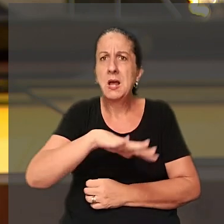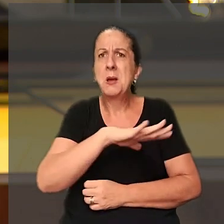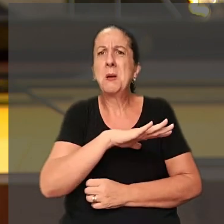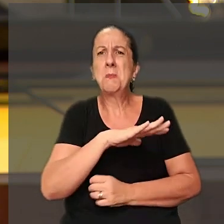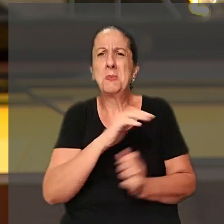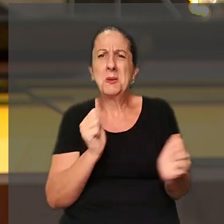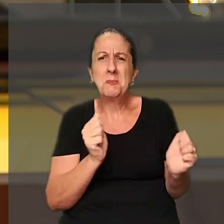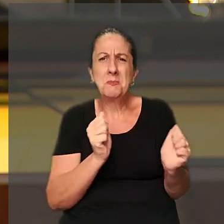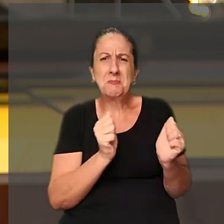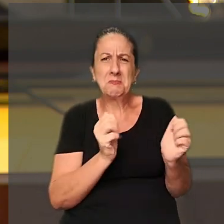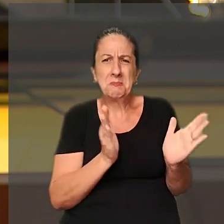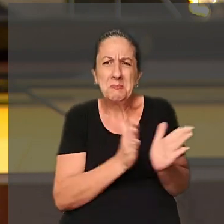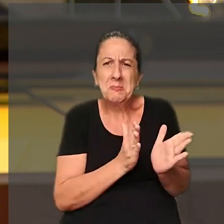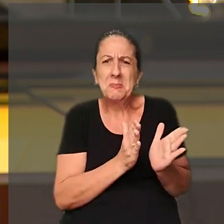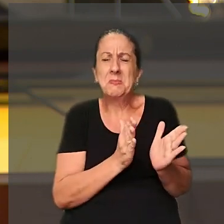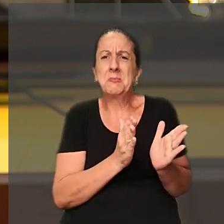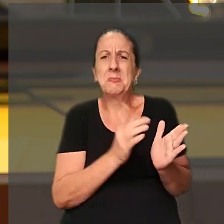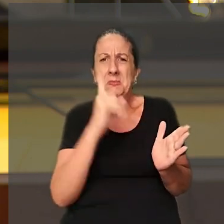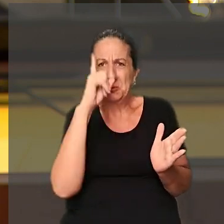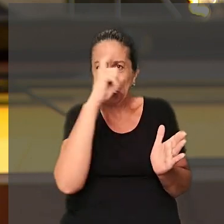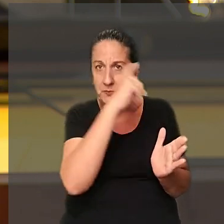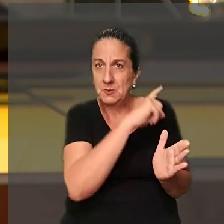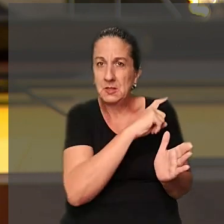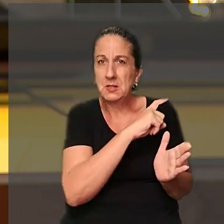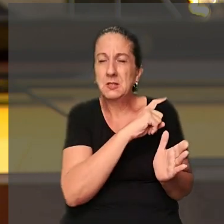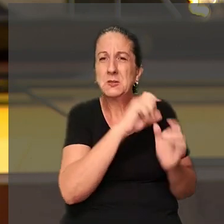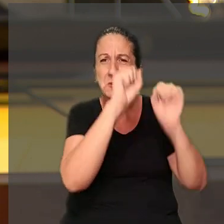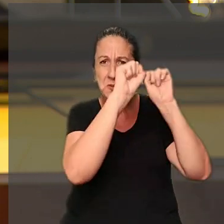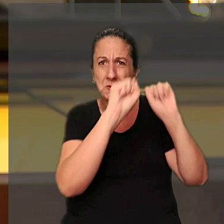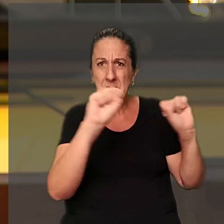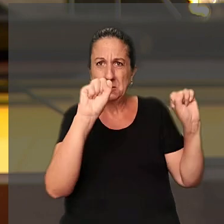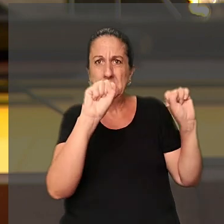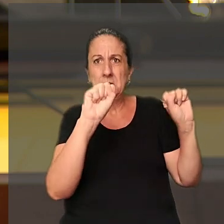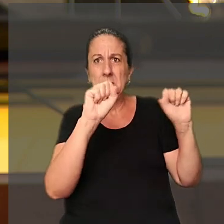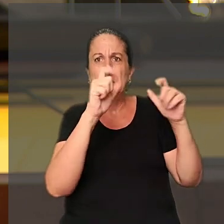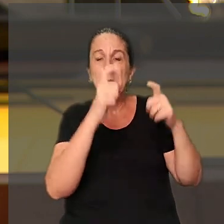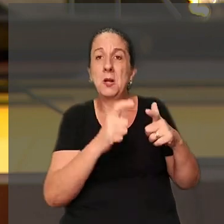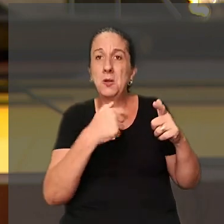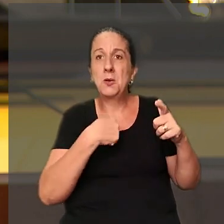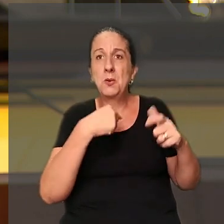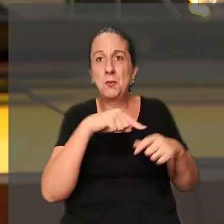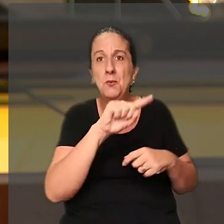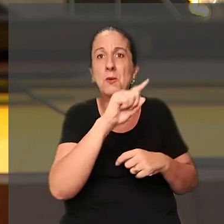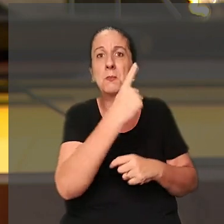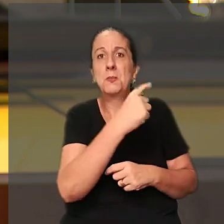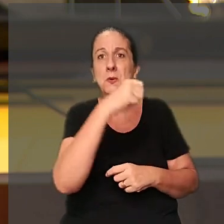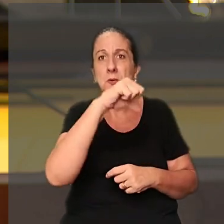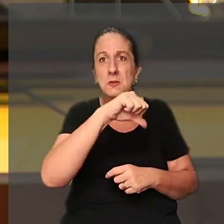muito apertado, aquele edifício do tribunal, para onde eu fui em